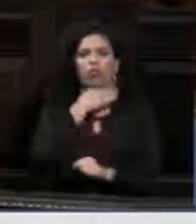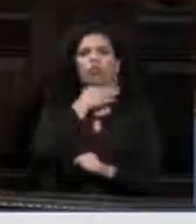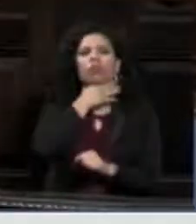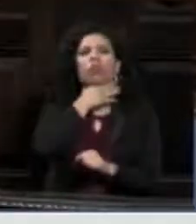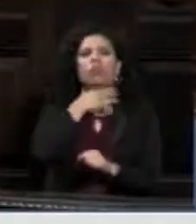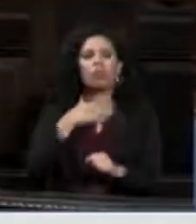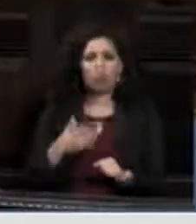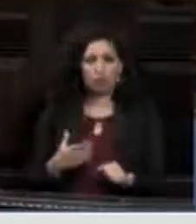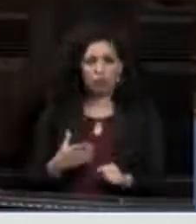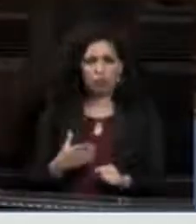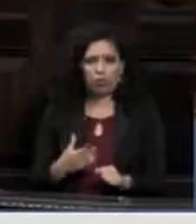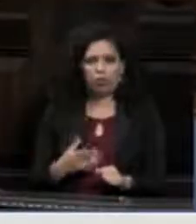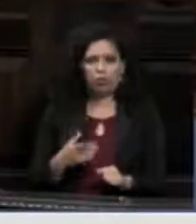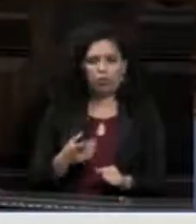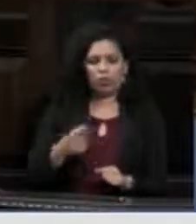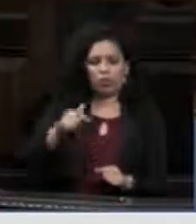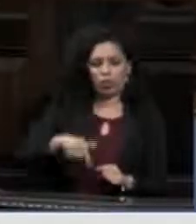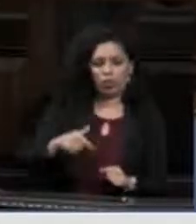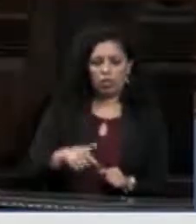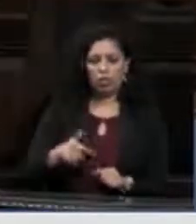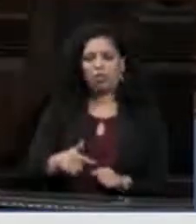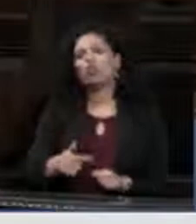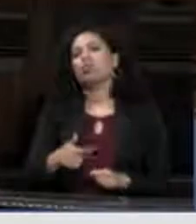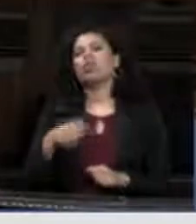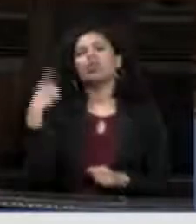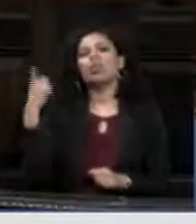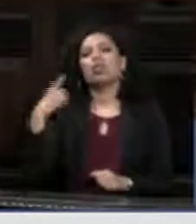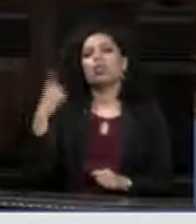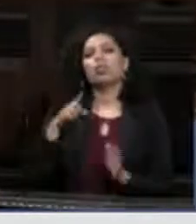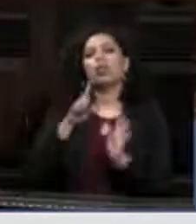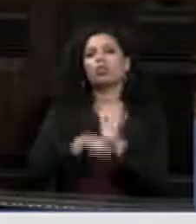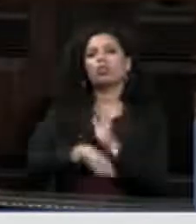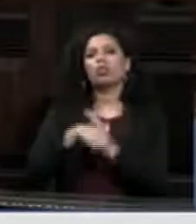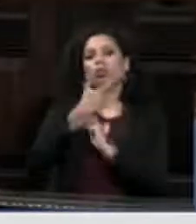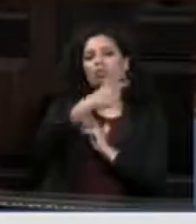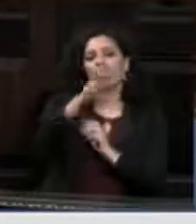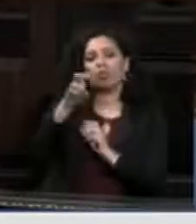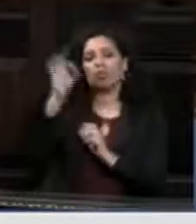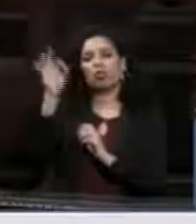os deputados têm que ter os seus salários reduzidos em 20%. Obrigado.